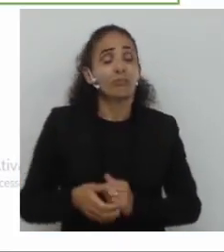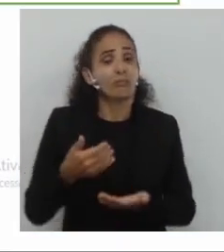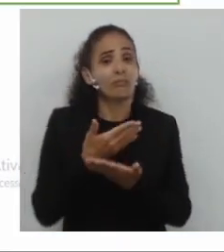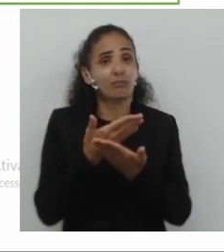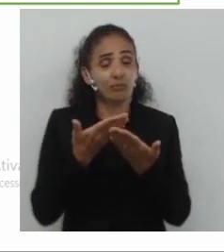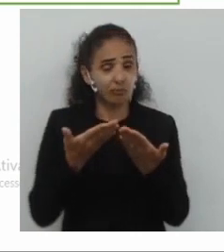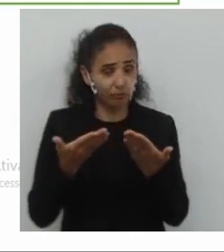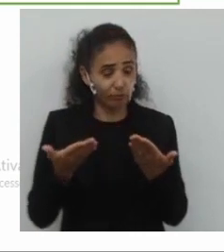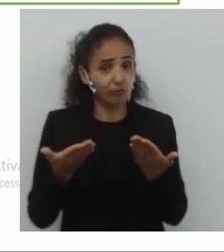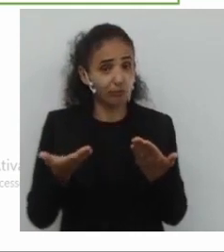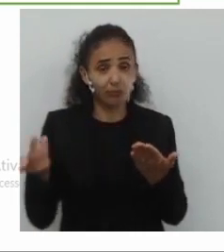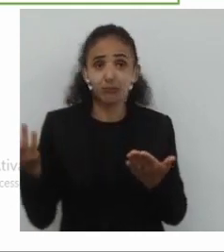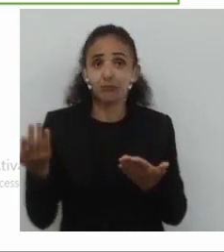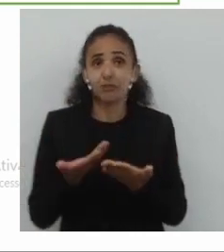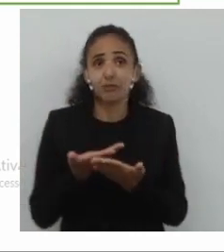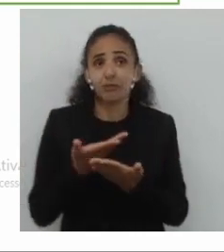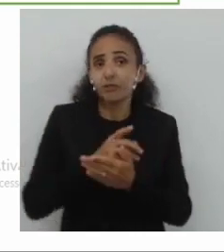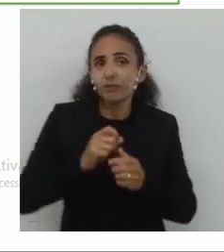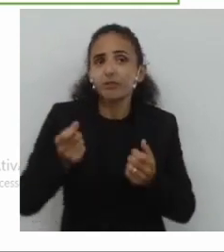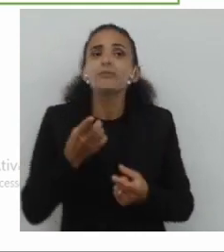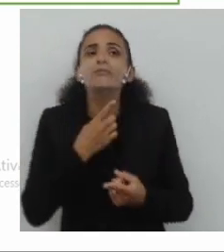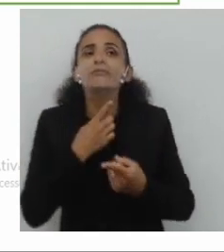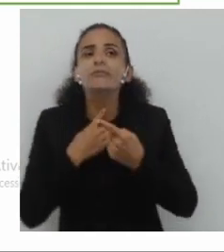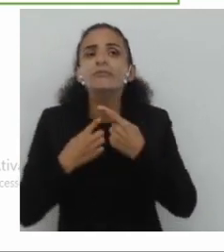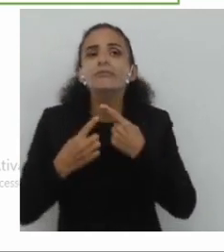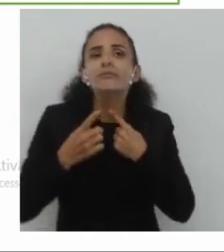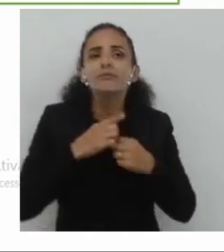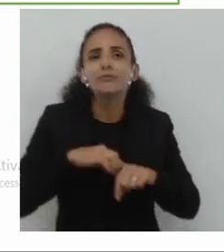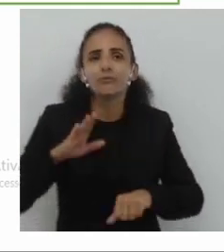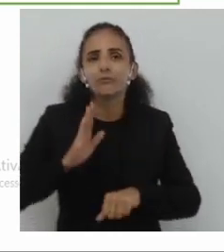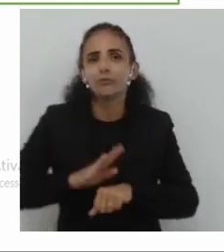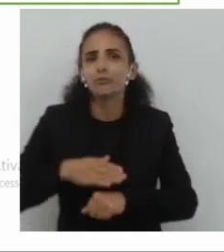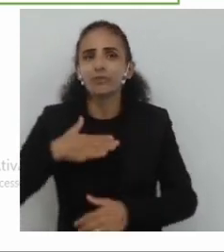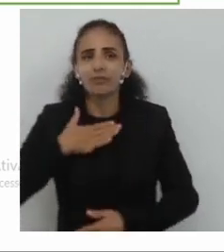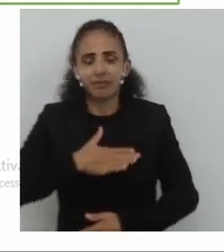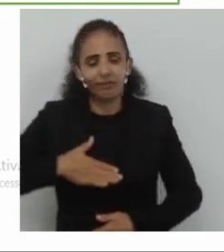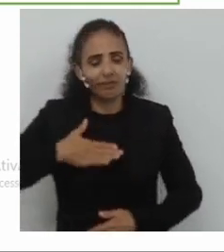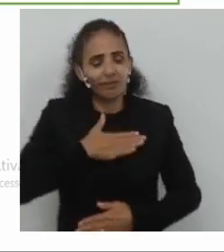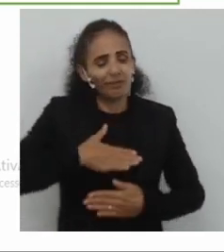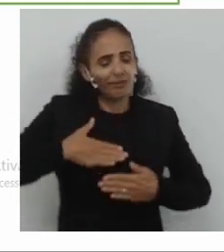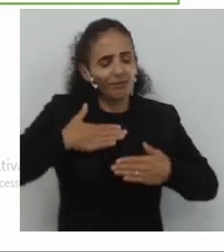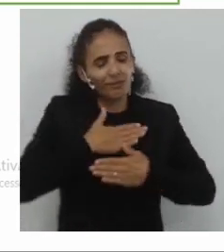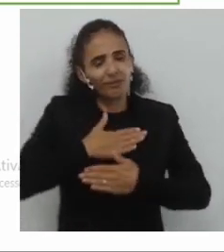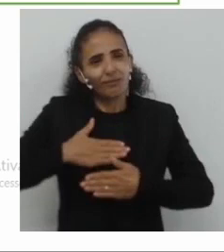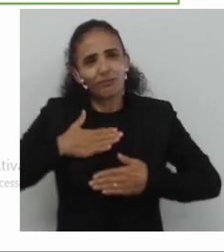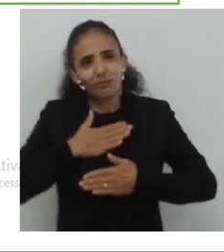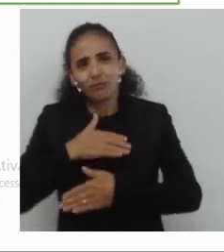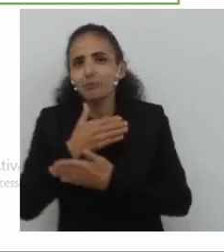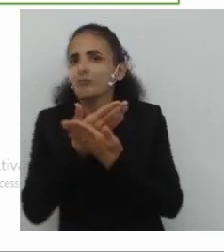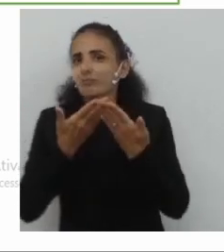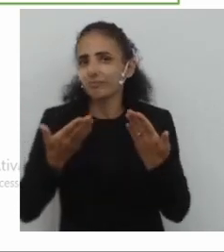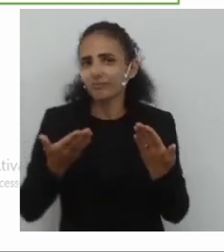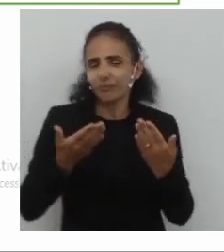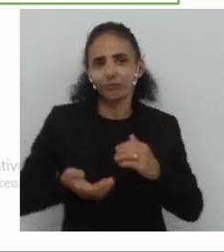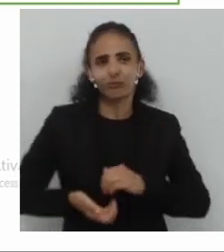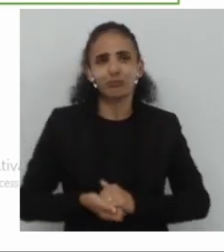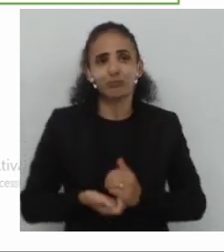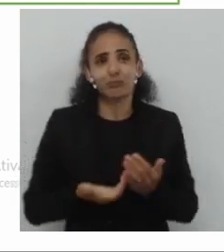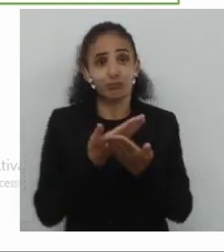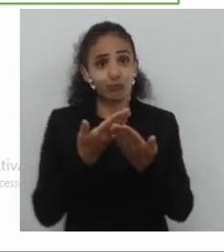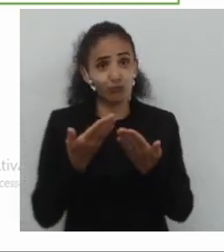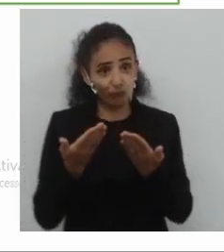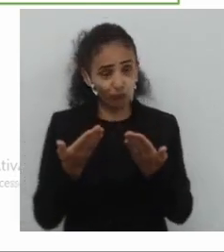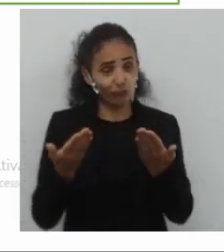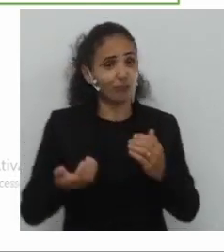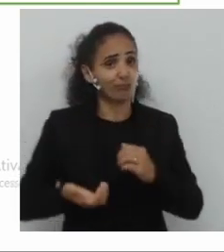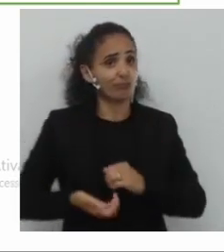seguinte questão: quanto maior é a sede, maior é o prazer em satisfazê-la. Dante